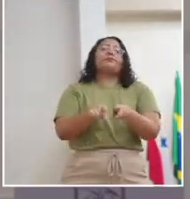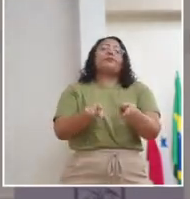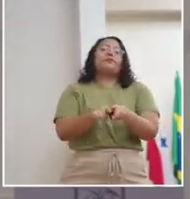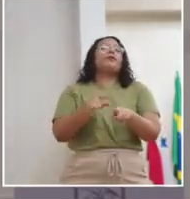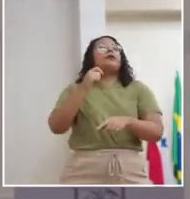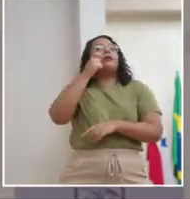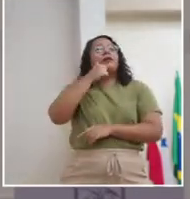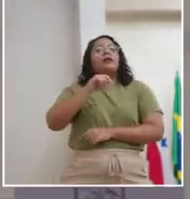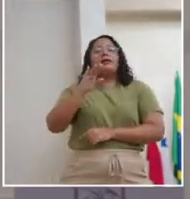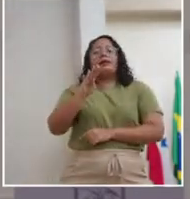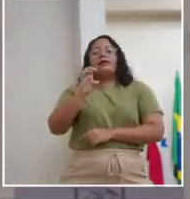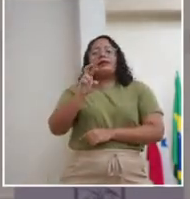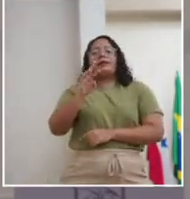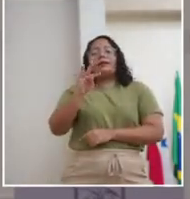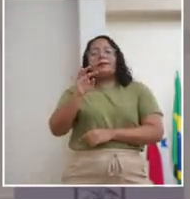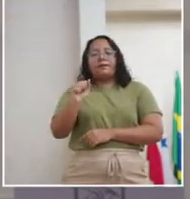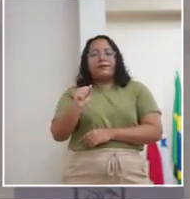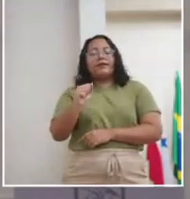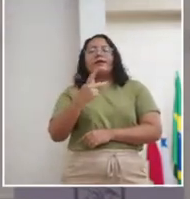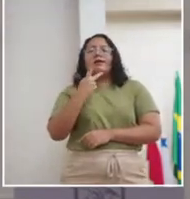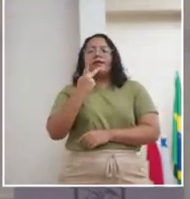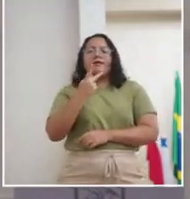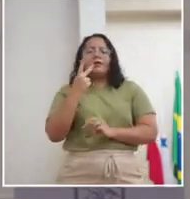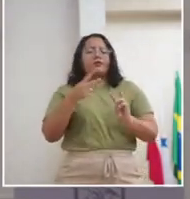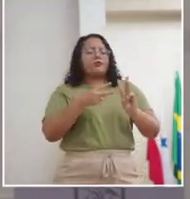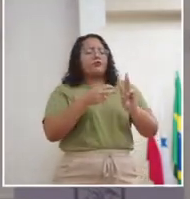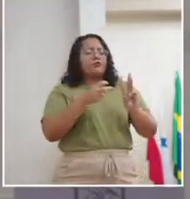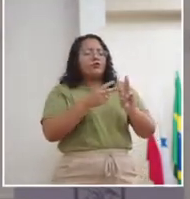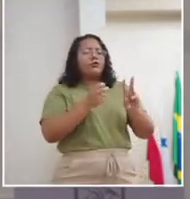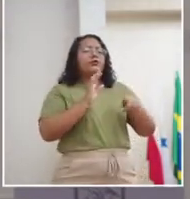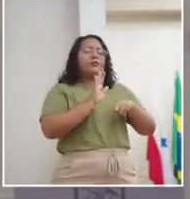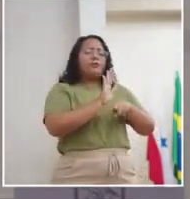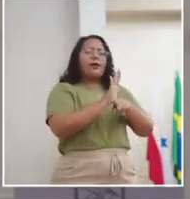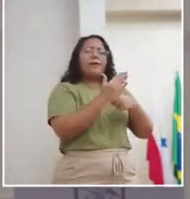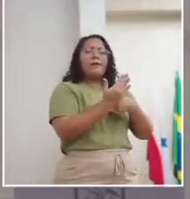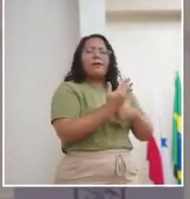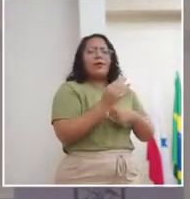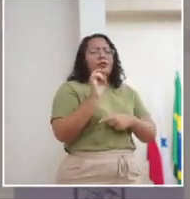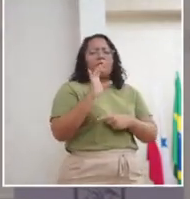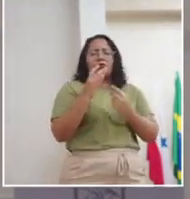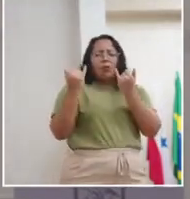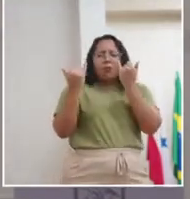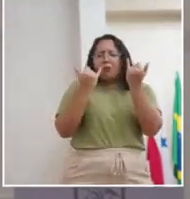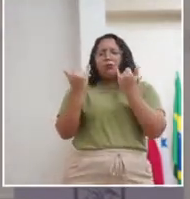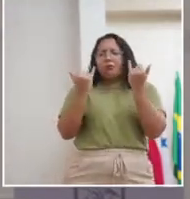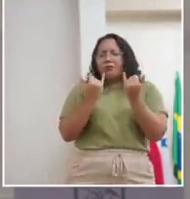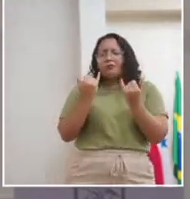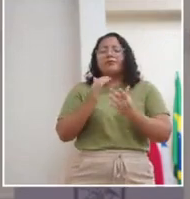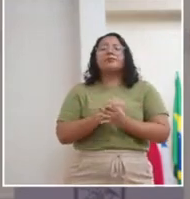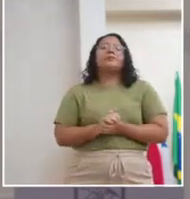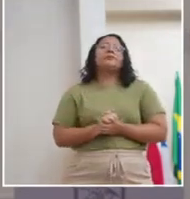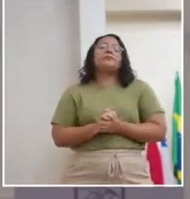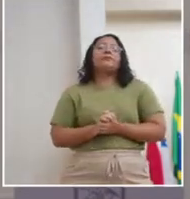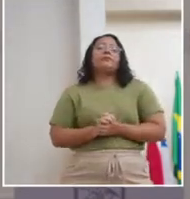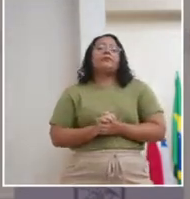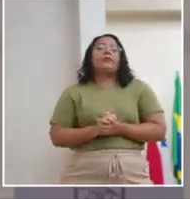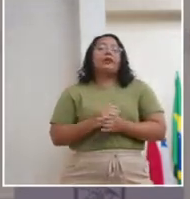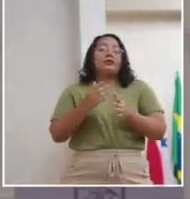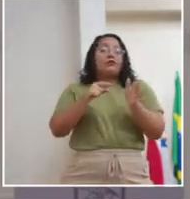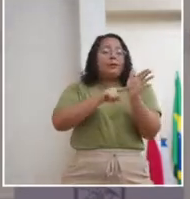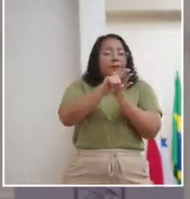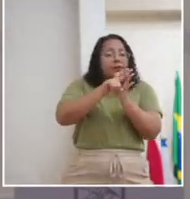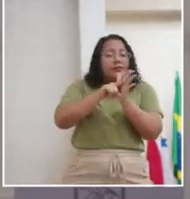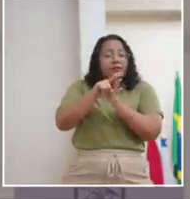Berta tratava seus interlocutores indígenas como colaboradores e não meros informantes. Em suas etnografias,